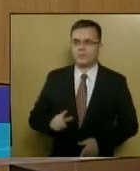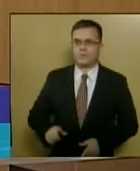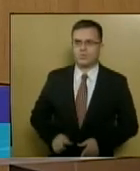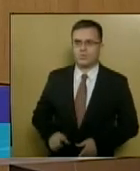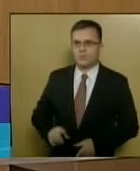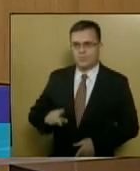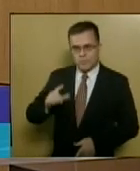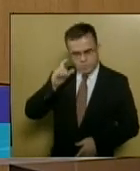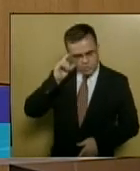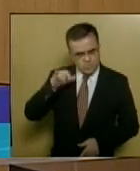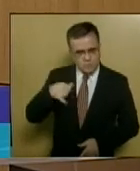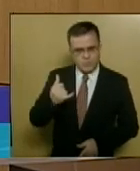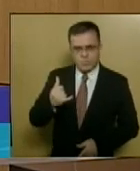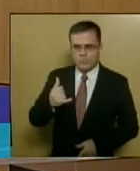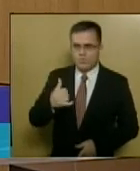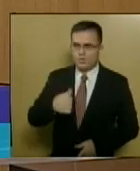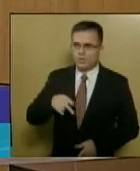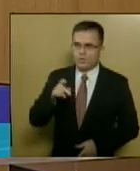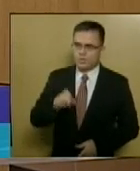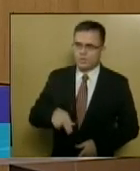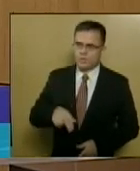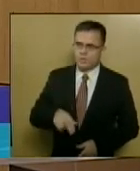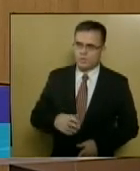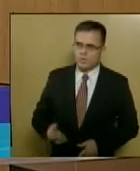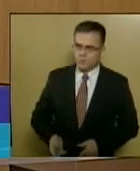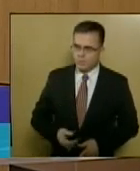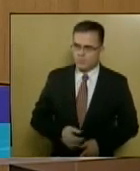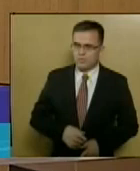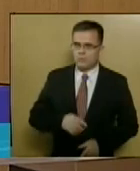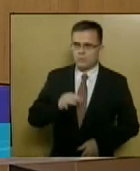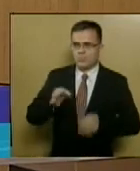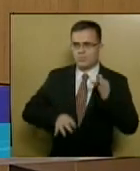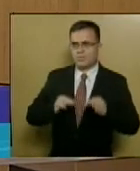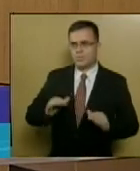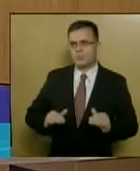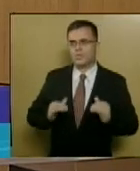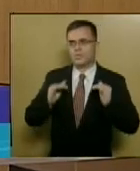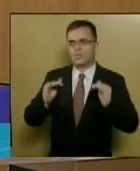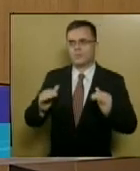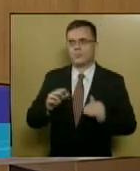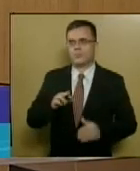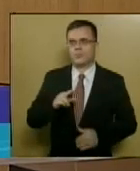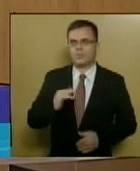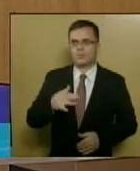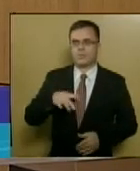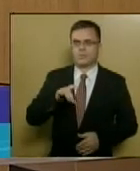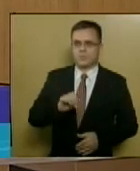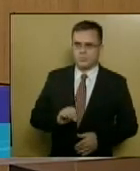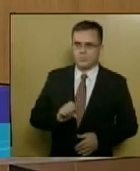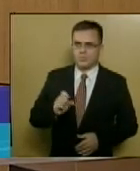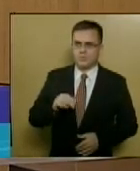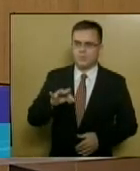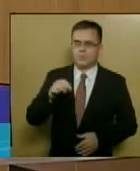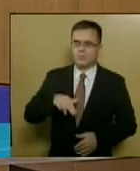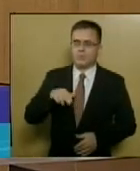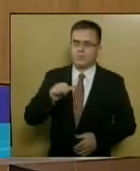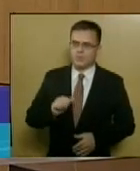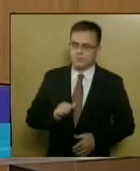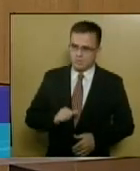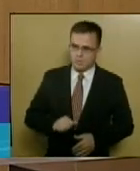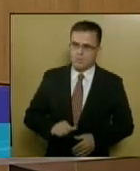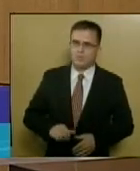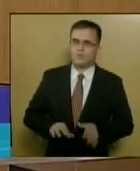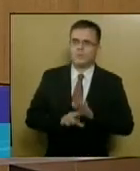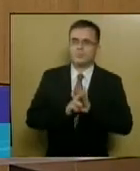Barreto, o desembarcador Ricardo Múcio, Santana de Abreu Lima, representando o